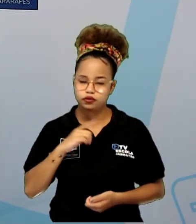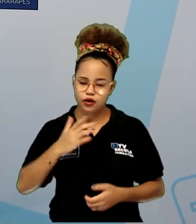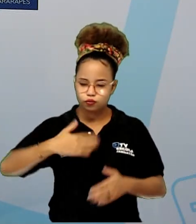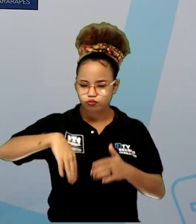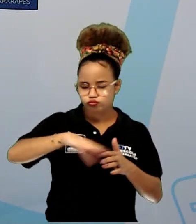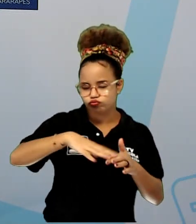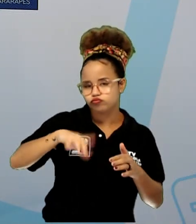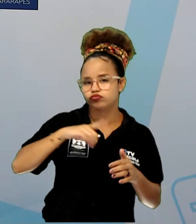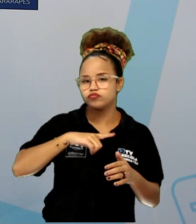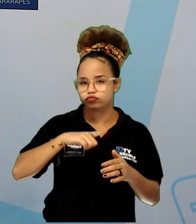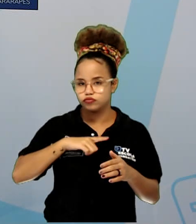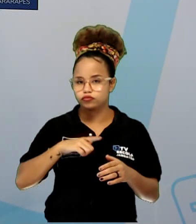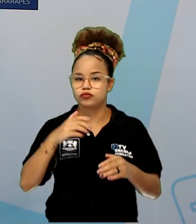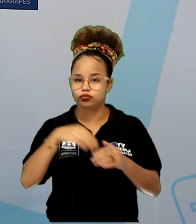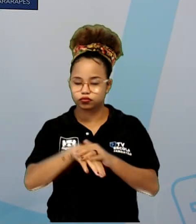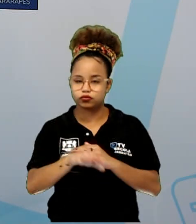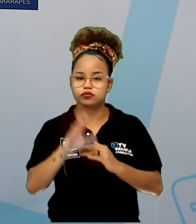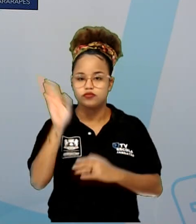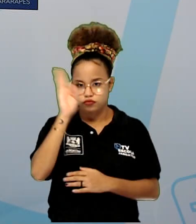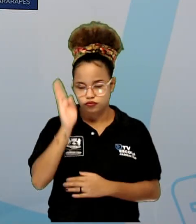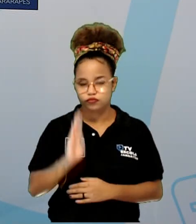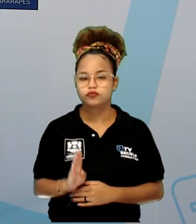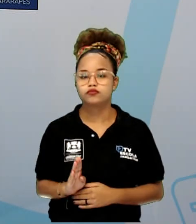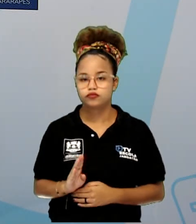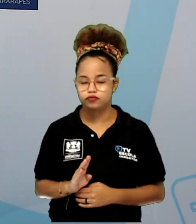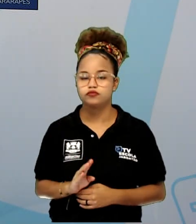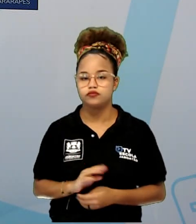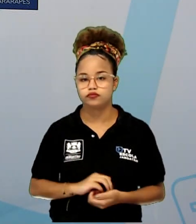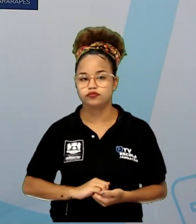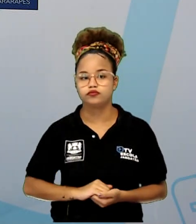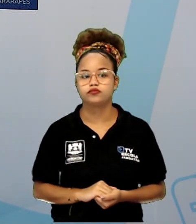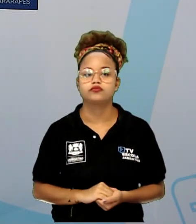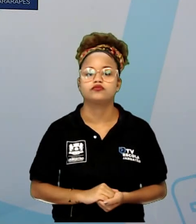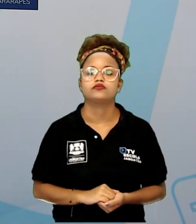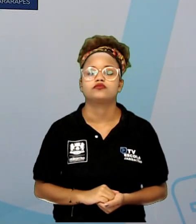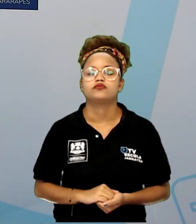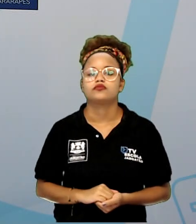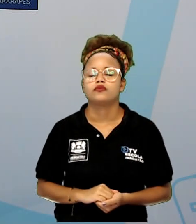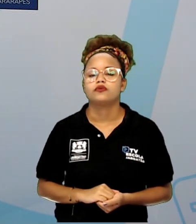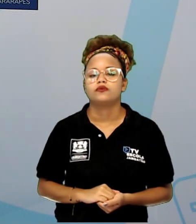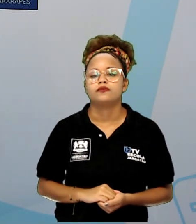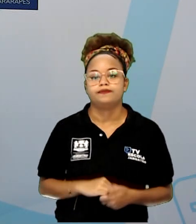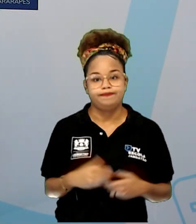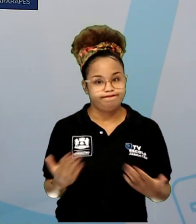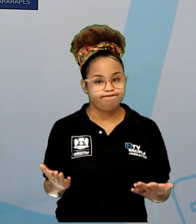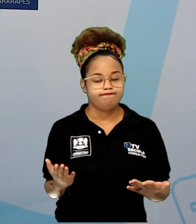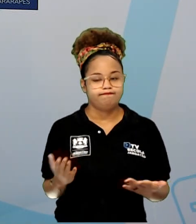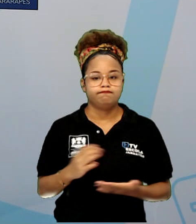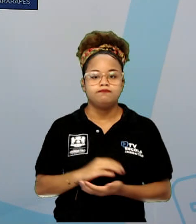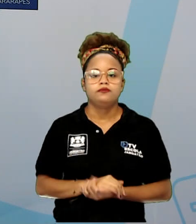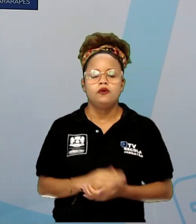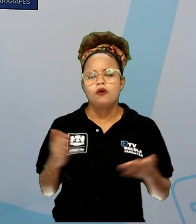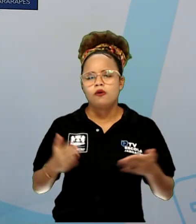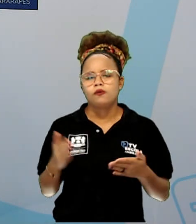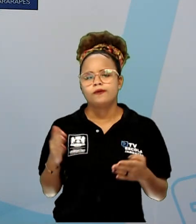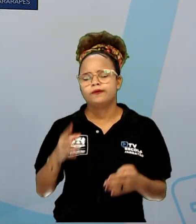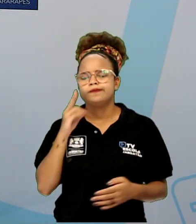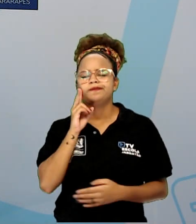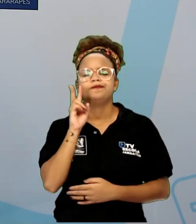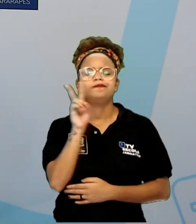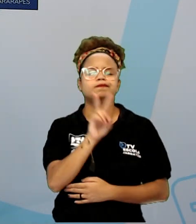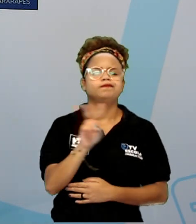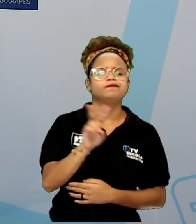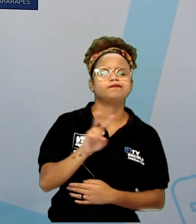circulam no nosso país. São as moedas que circulam no Brasil. Tá joia? Observe